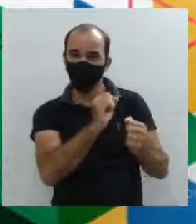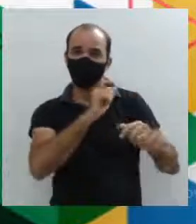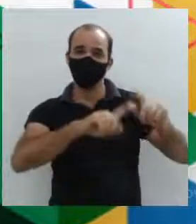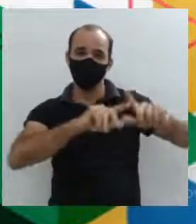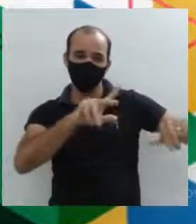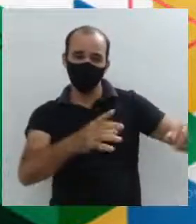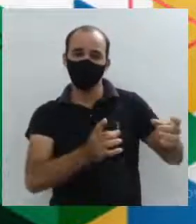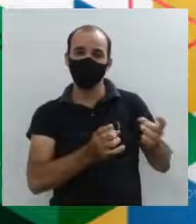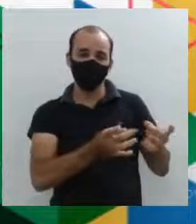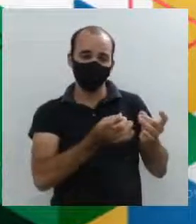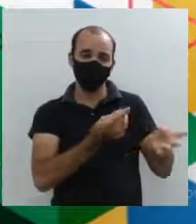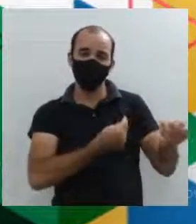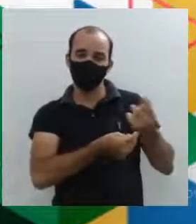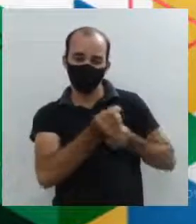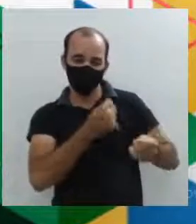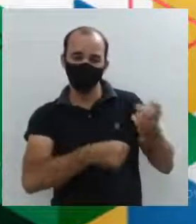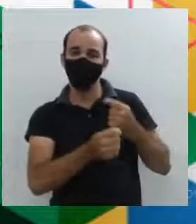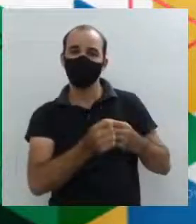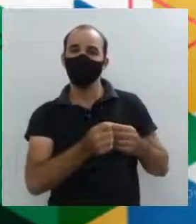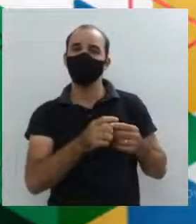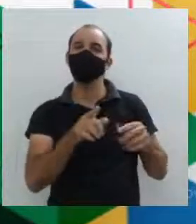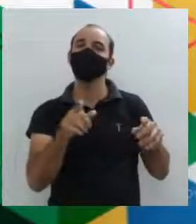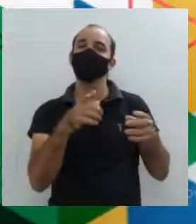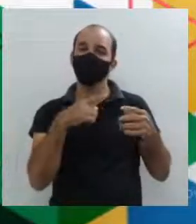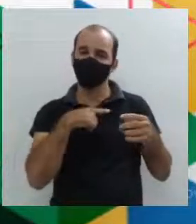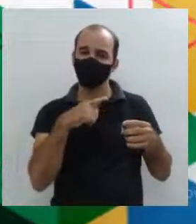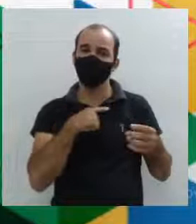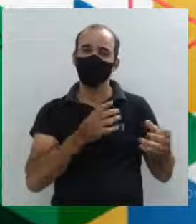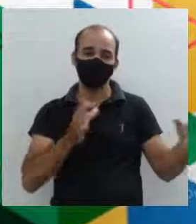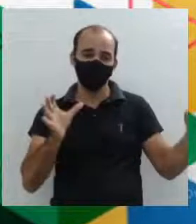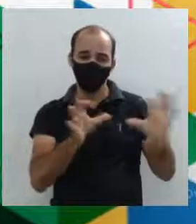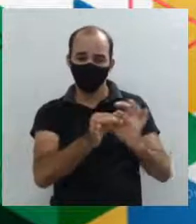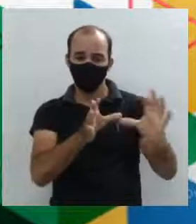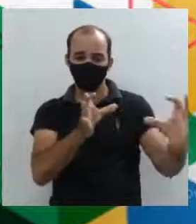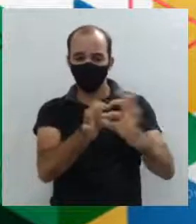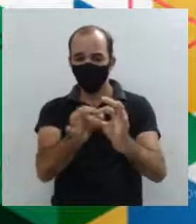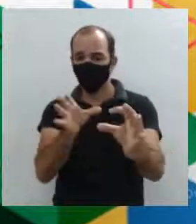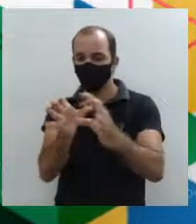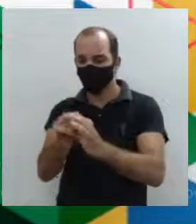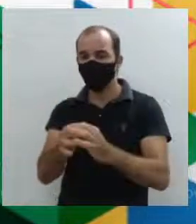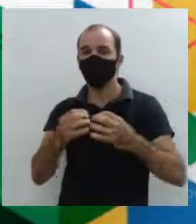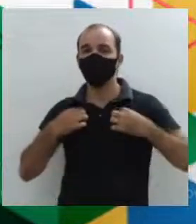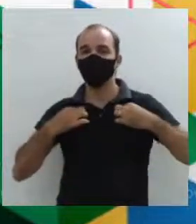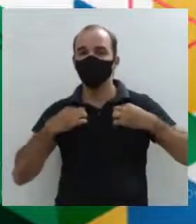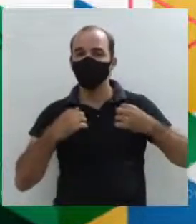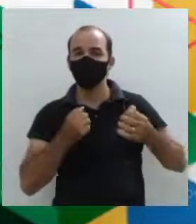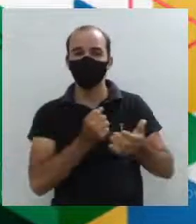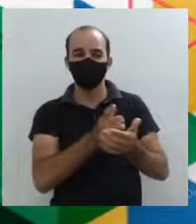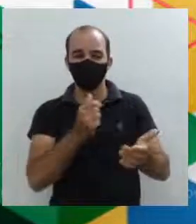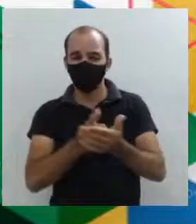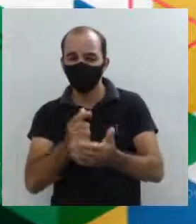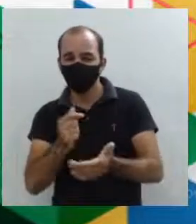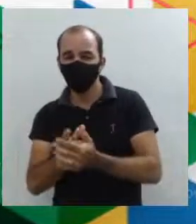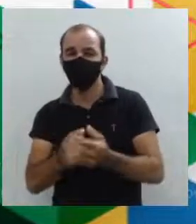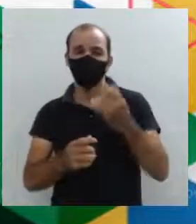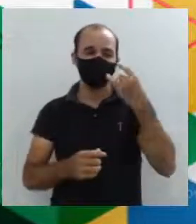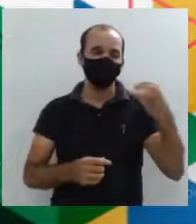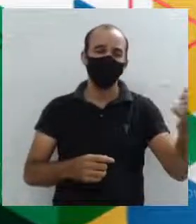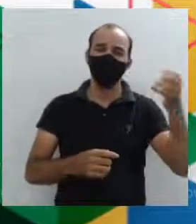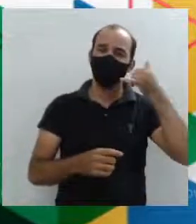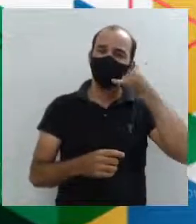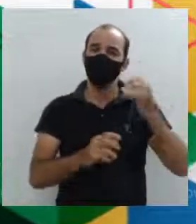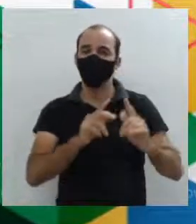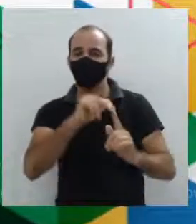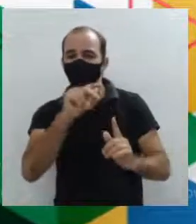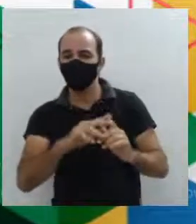desejos, a minha vontade, começa a se relacionar agora com a indústria cultural e começa agora a fazer parte da minha vida